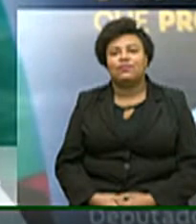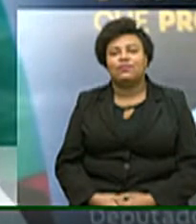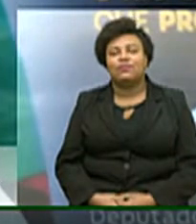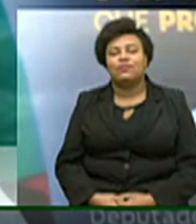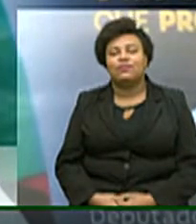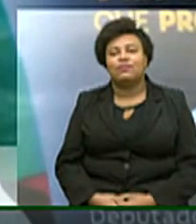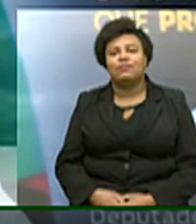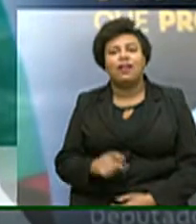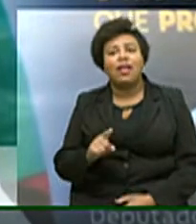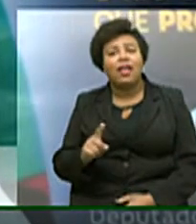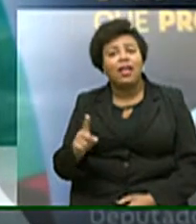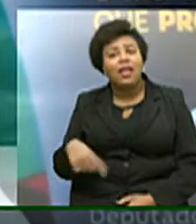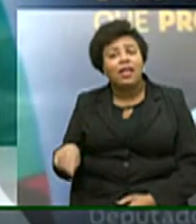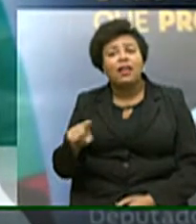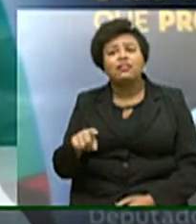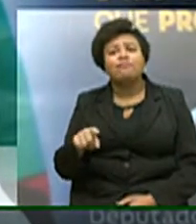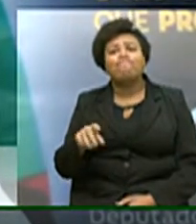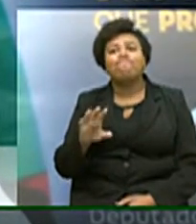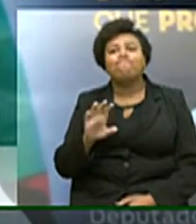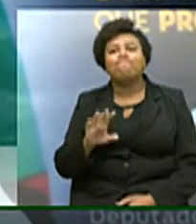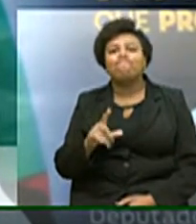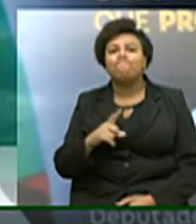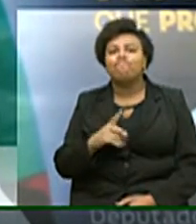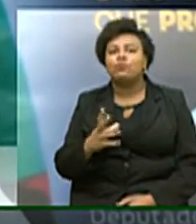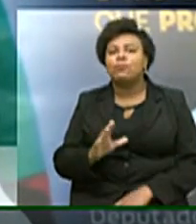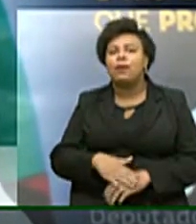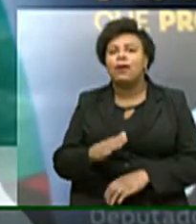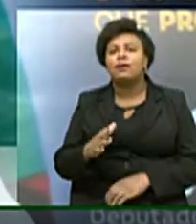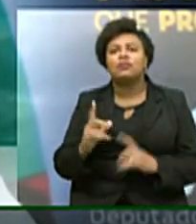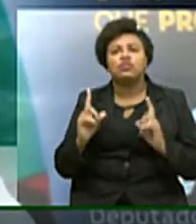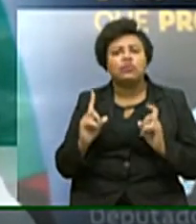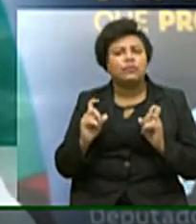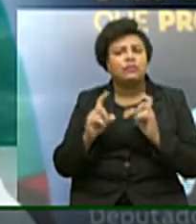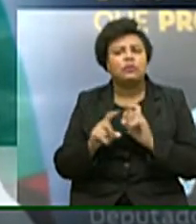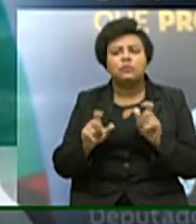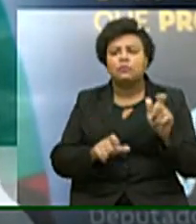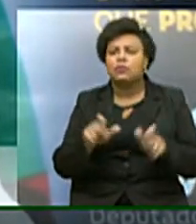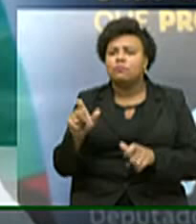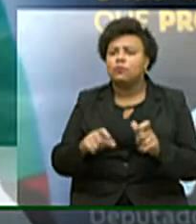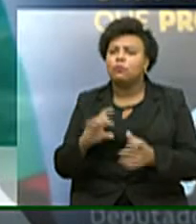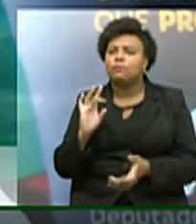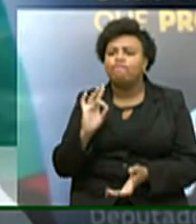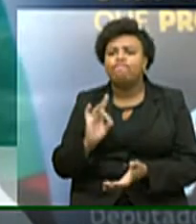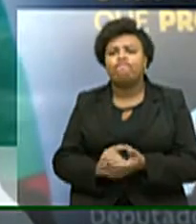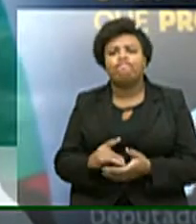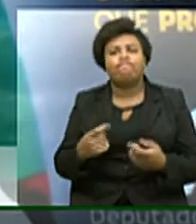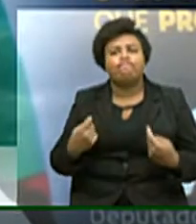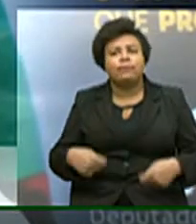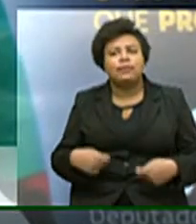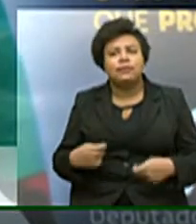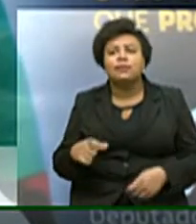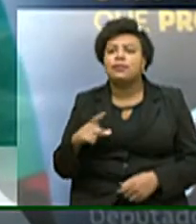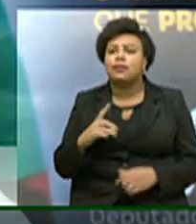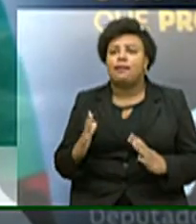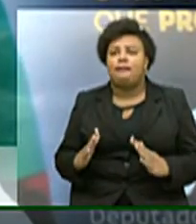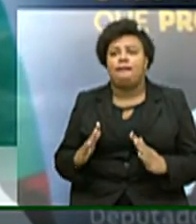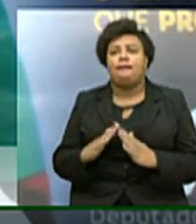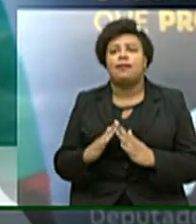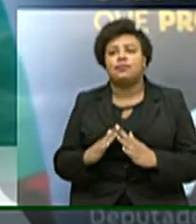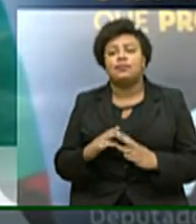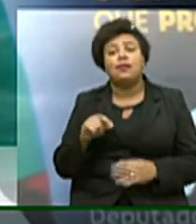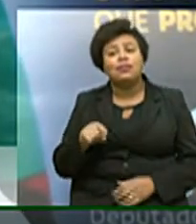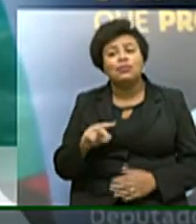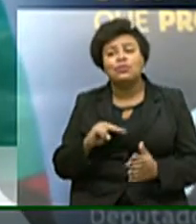eles acabaram ficando de uma forma muito, mas muito difícil para as pessoas que realmente precisavam ter uma casa.